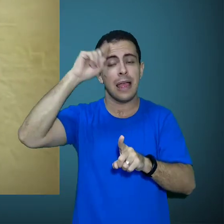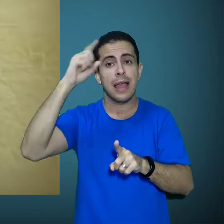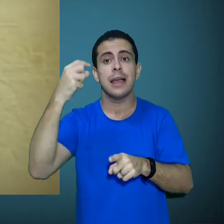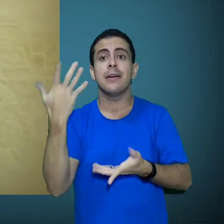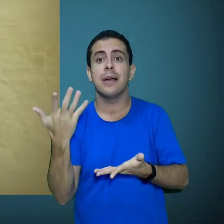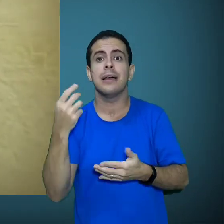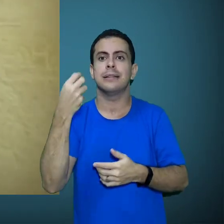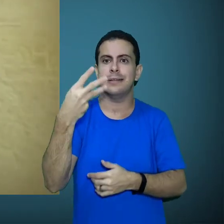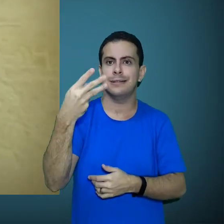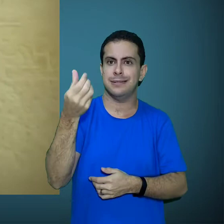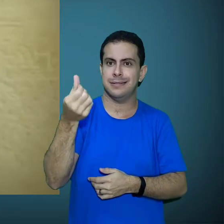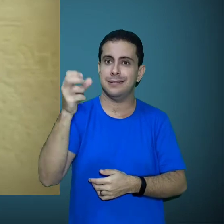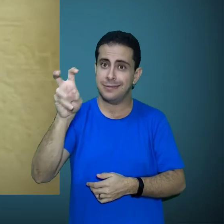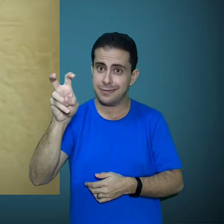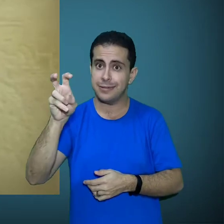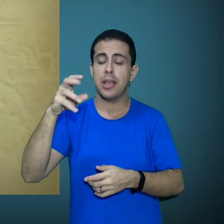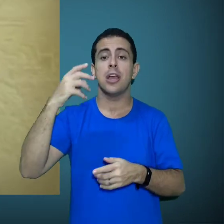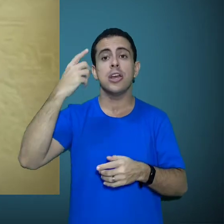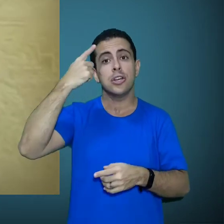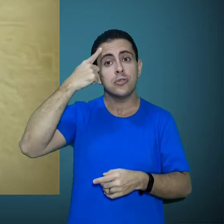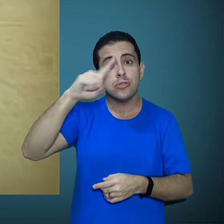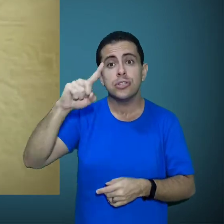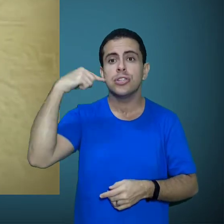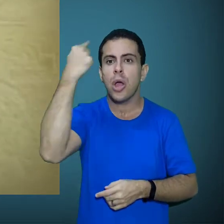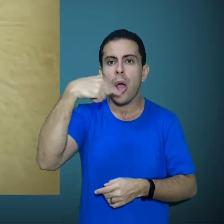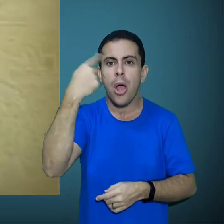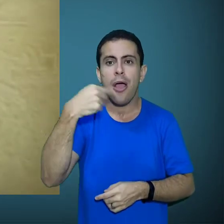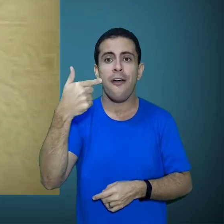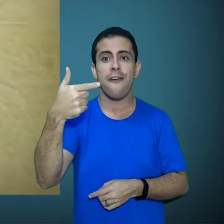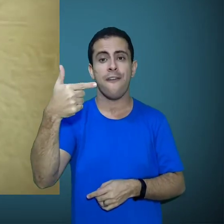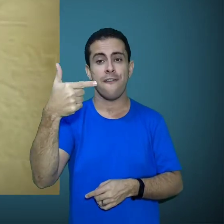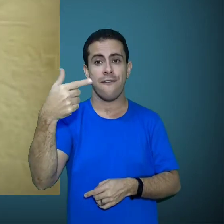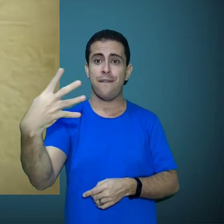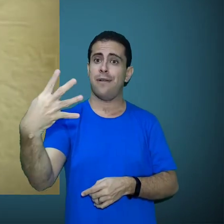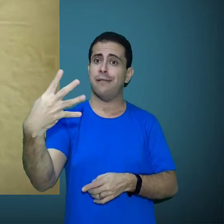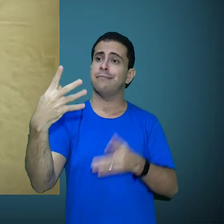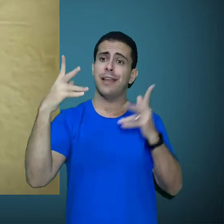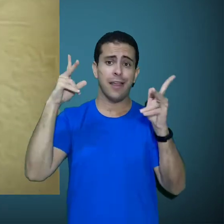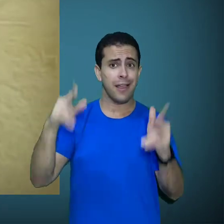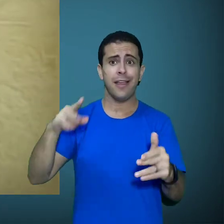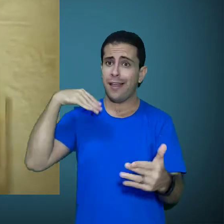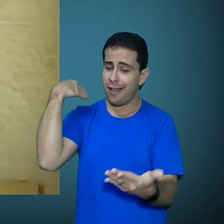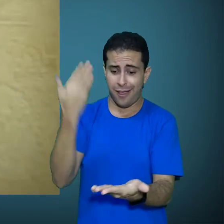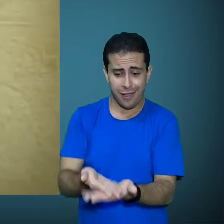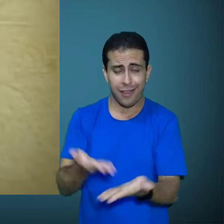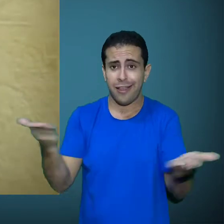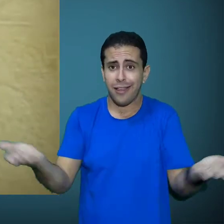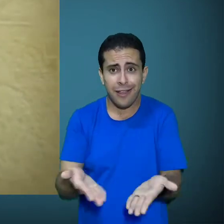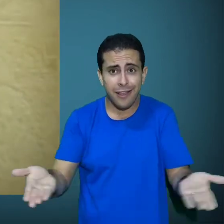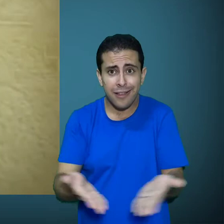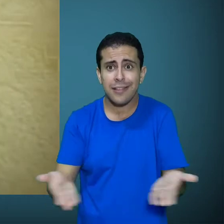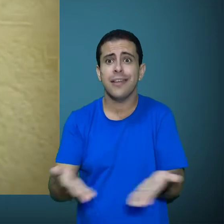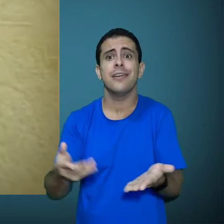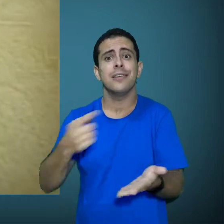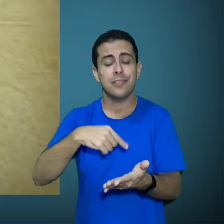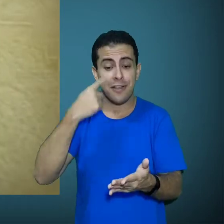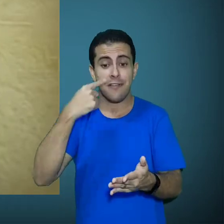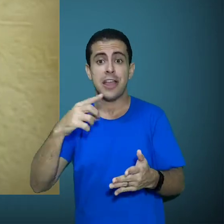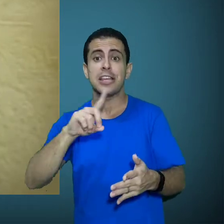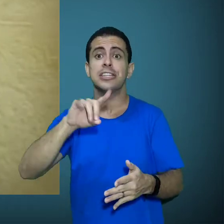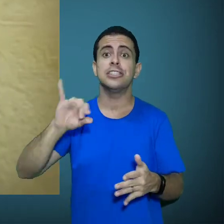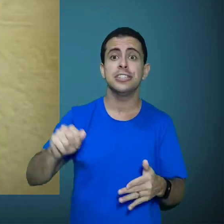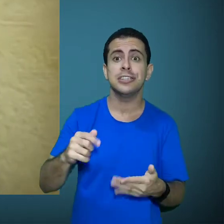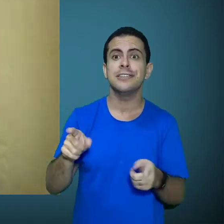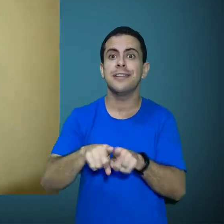e cada dia dividido em 24 horas. Esse é o mesmo calendário que utilizamos hoje para saber em que dia da semana estamos, ou para